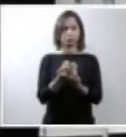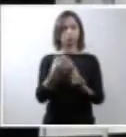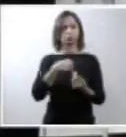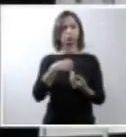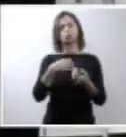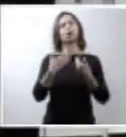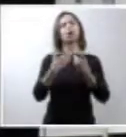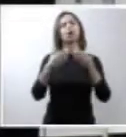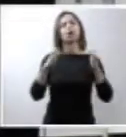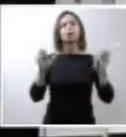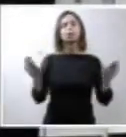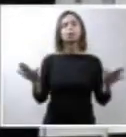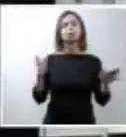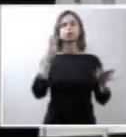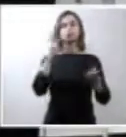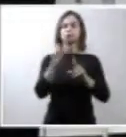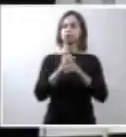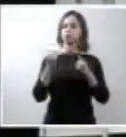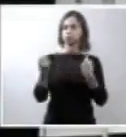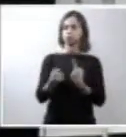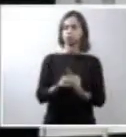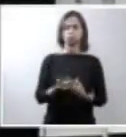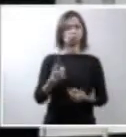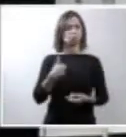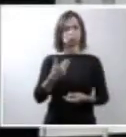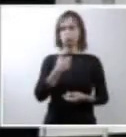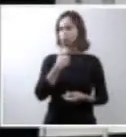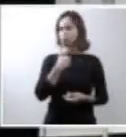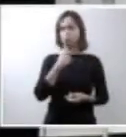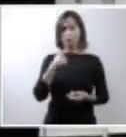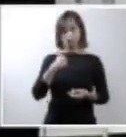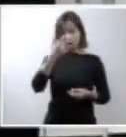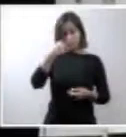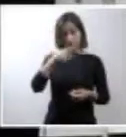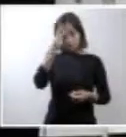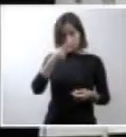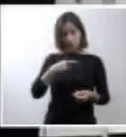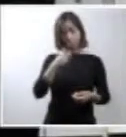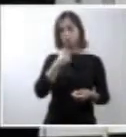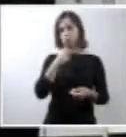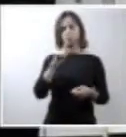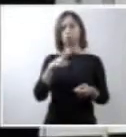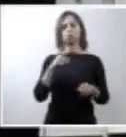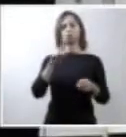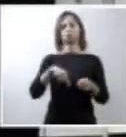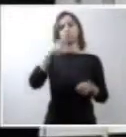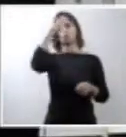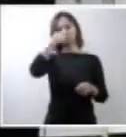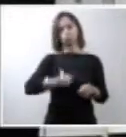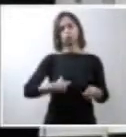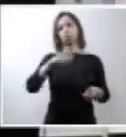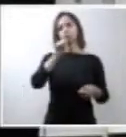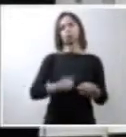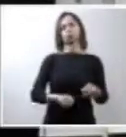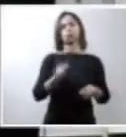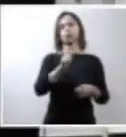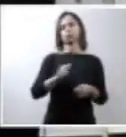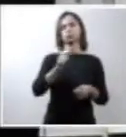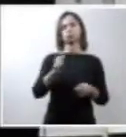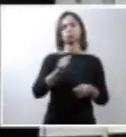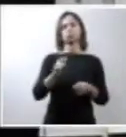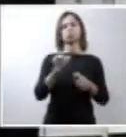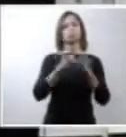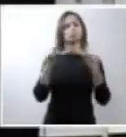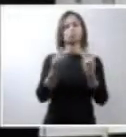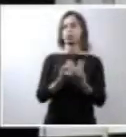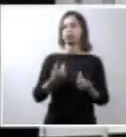aberta entendo toda a sociedade. Eu não poderia estar aqui falando regularmente como um gestor da Associação de